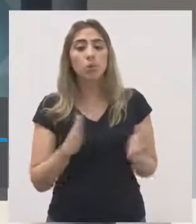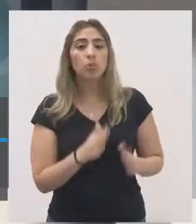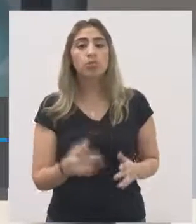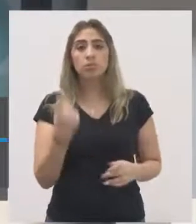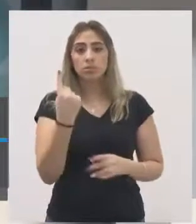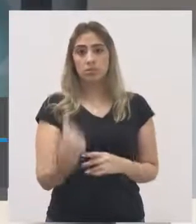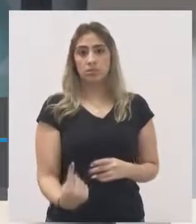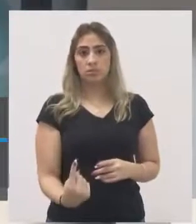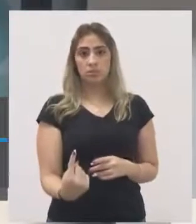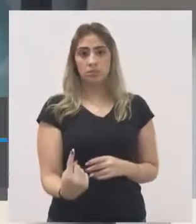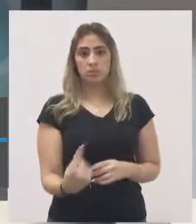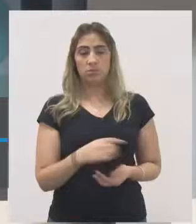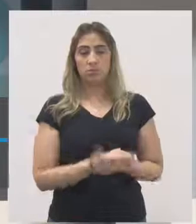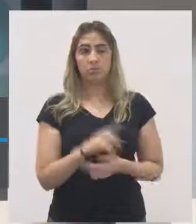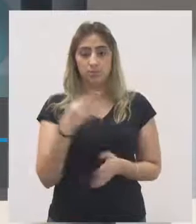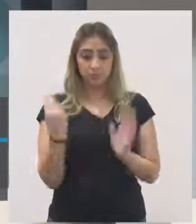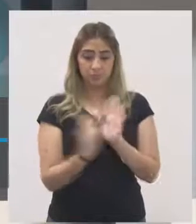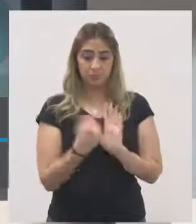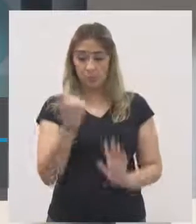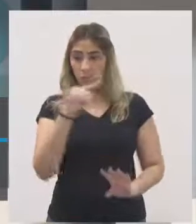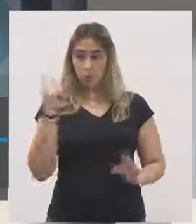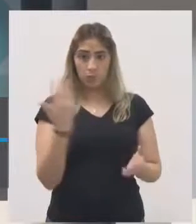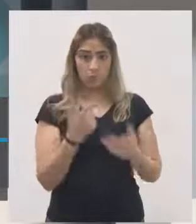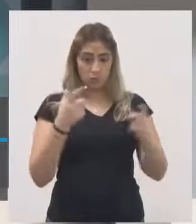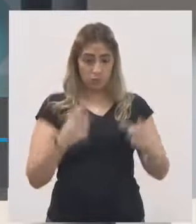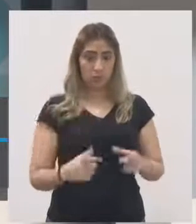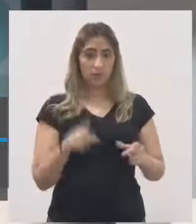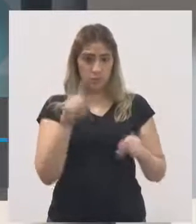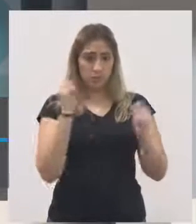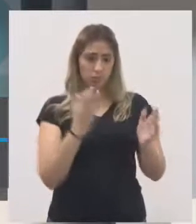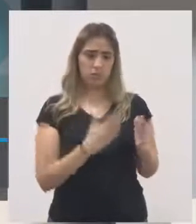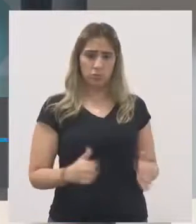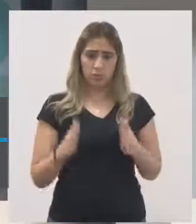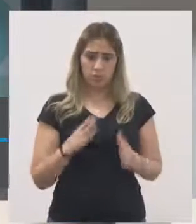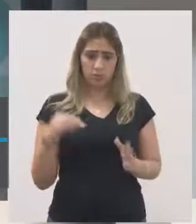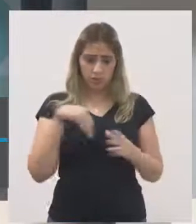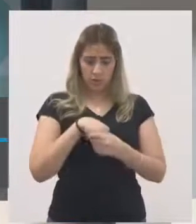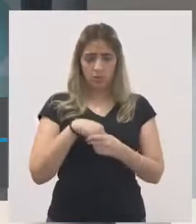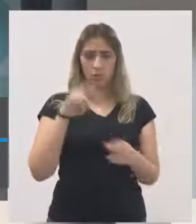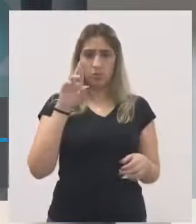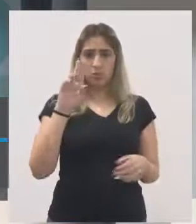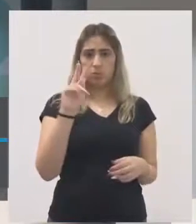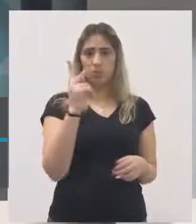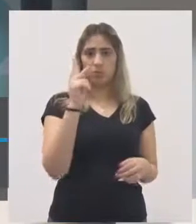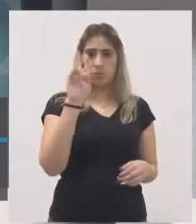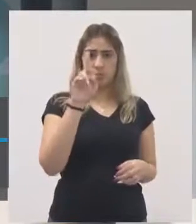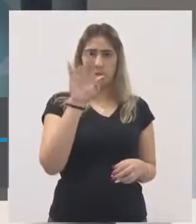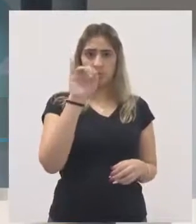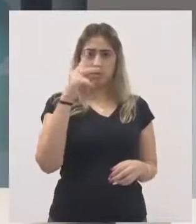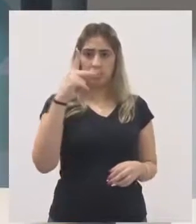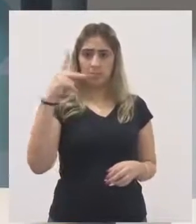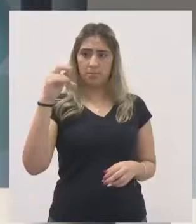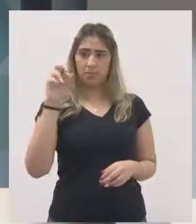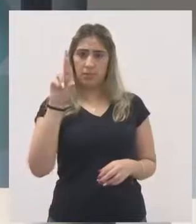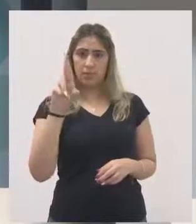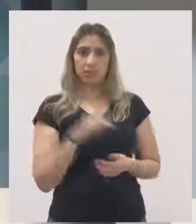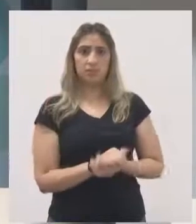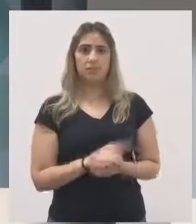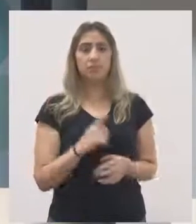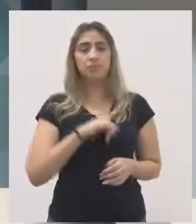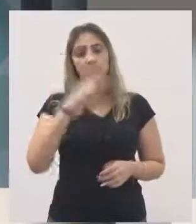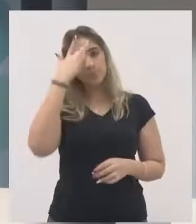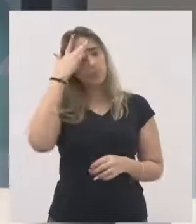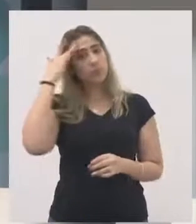tem que produzir em outro lugar. Na verdade, você consegue produzir dentro do Reaper. Tá. Por exemplo, no caso de uma pessoa que tem uma placa